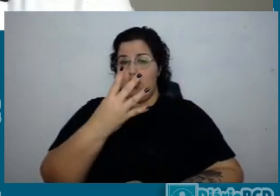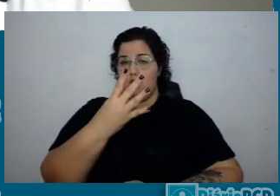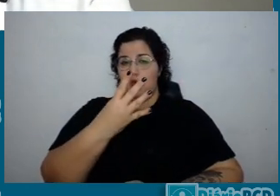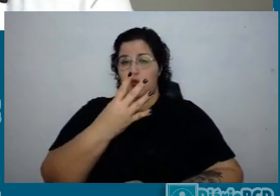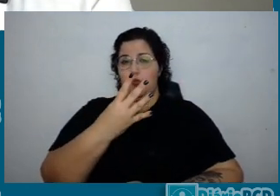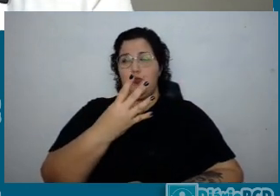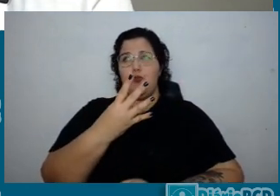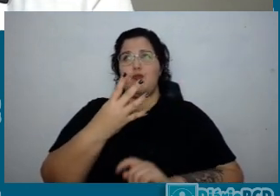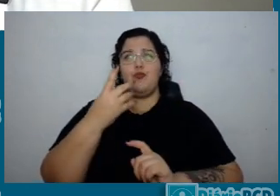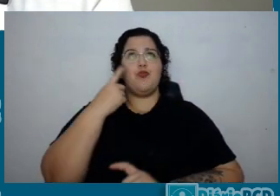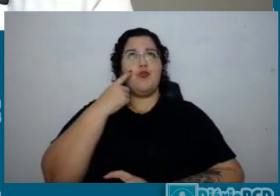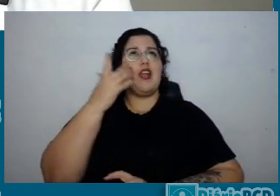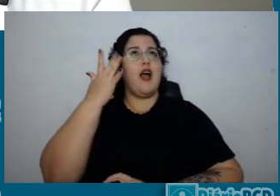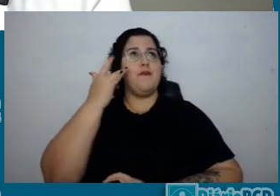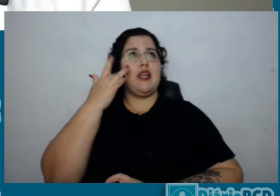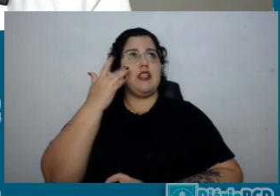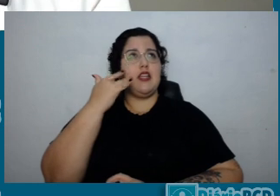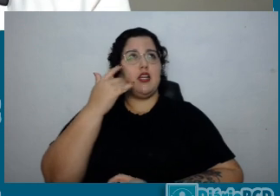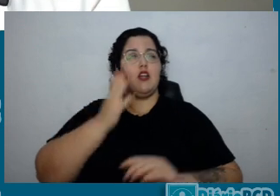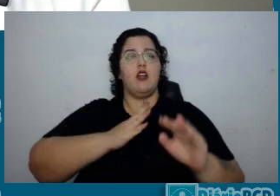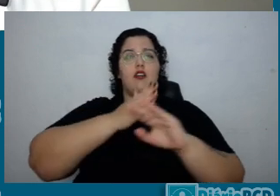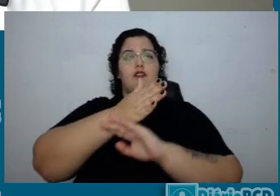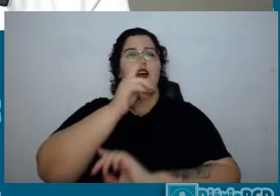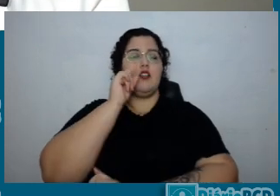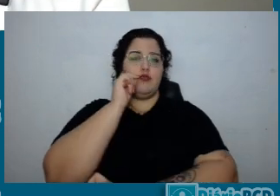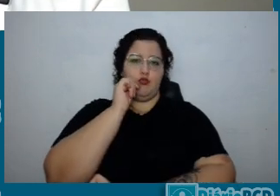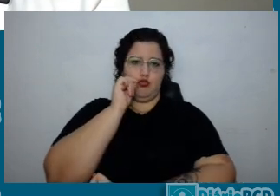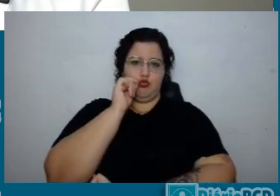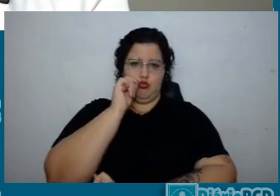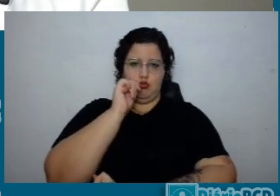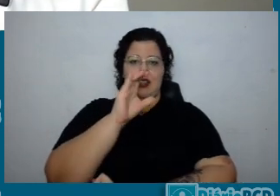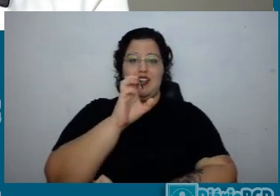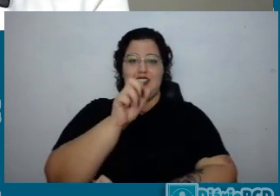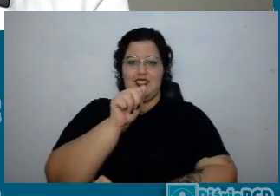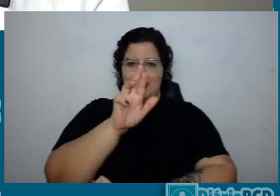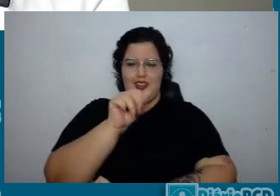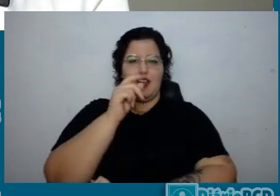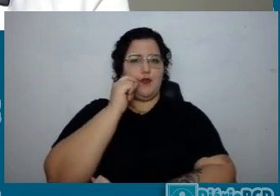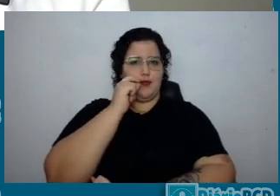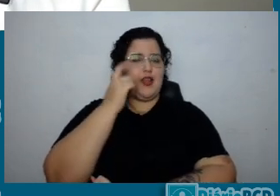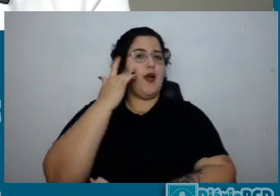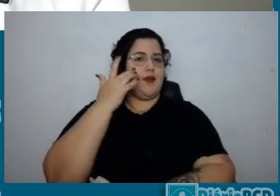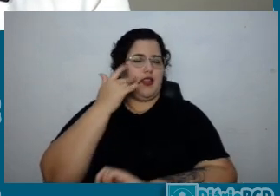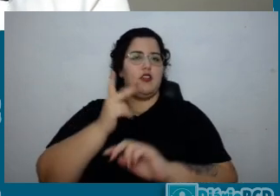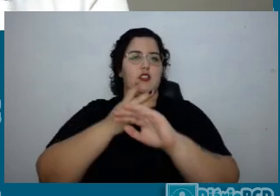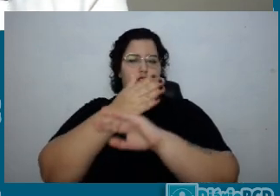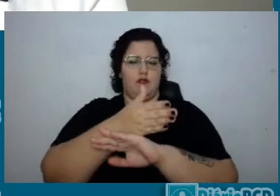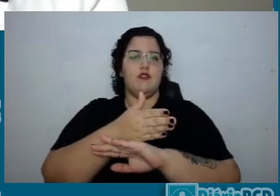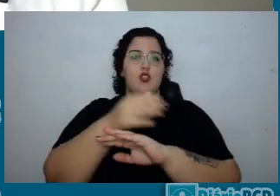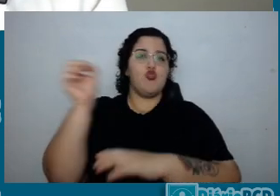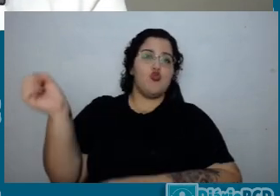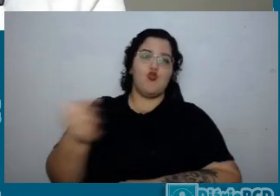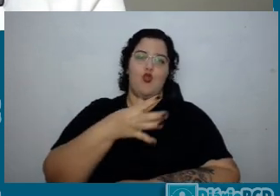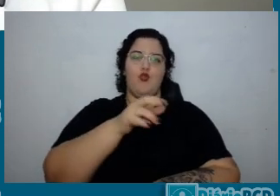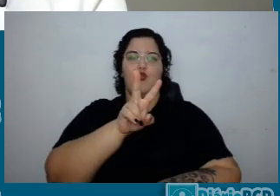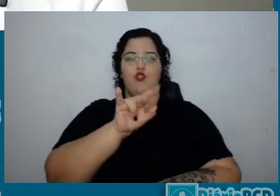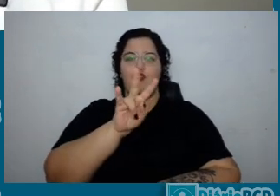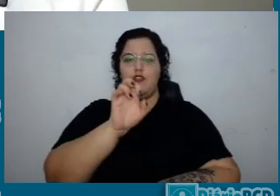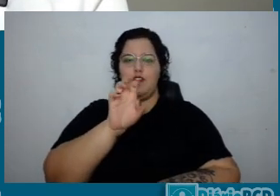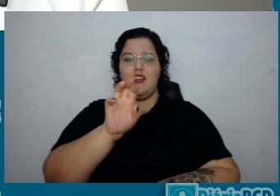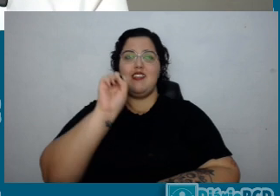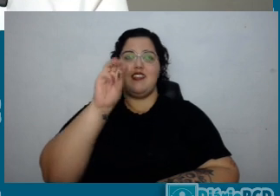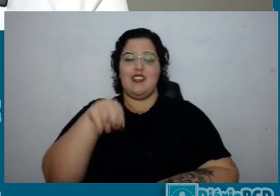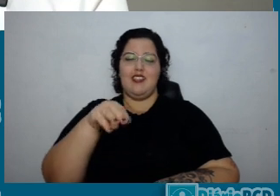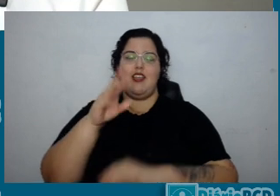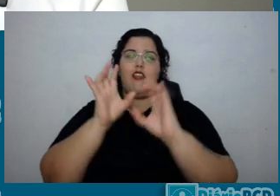o momento. Amanhã estaremos no Ceará. Então, junto com o ministro Silvio de Almeida, lançaremos o Viver Sem Limite